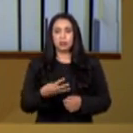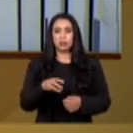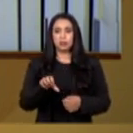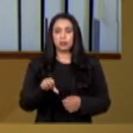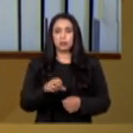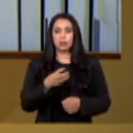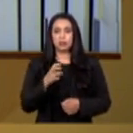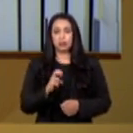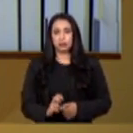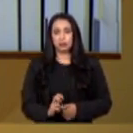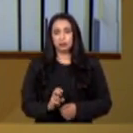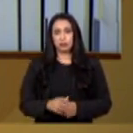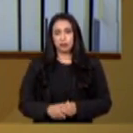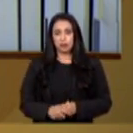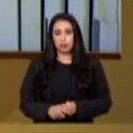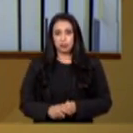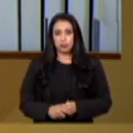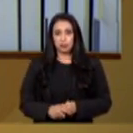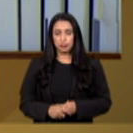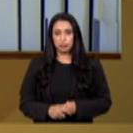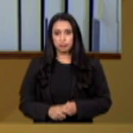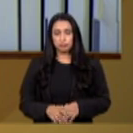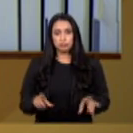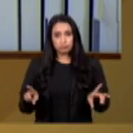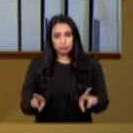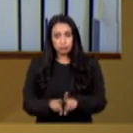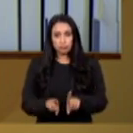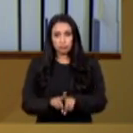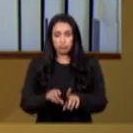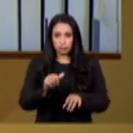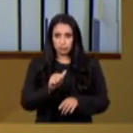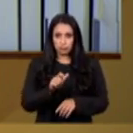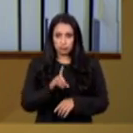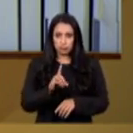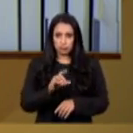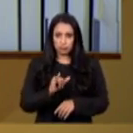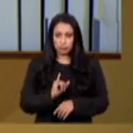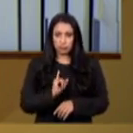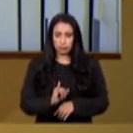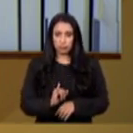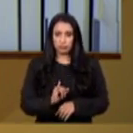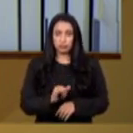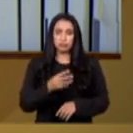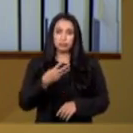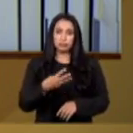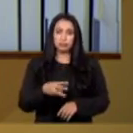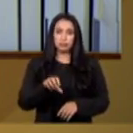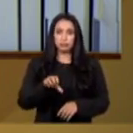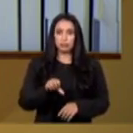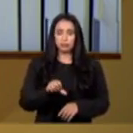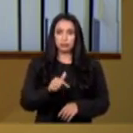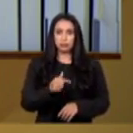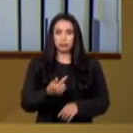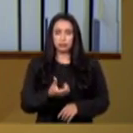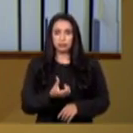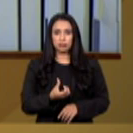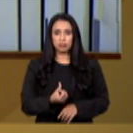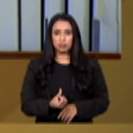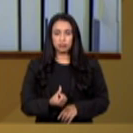2007 daquele tribunal e também na ação direta ainda de número 3976